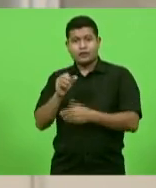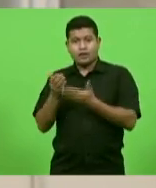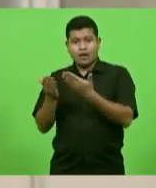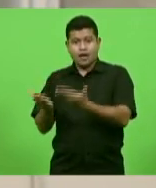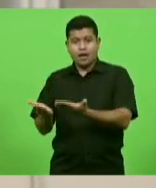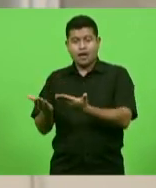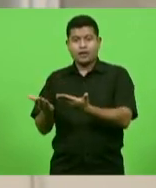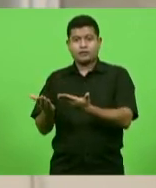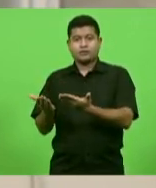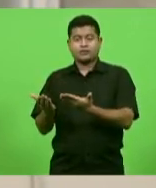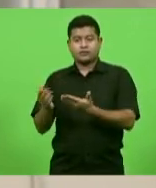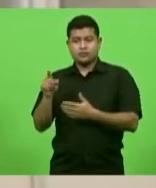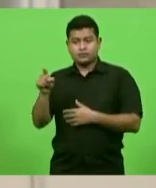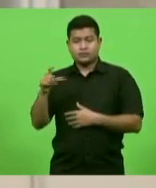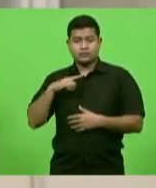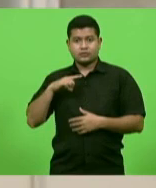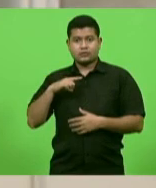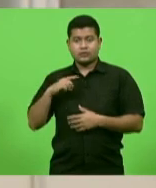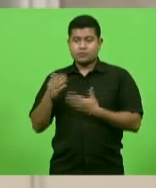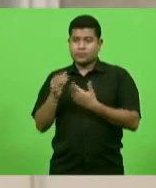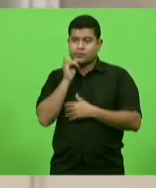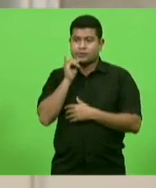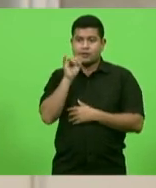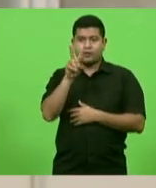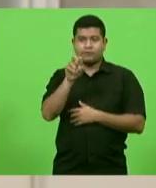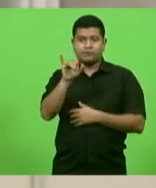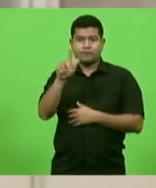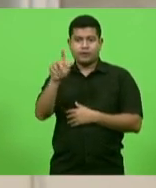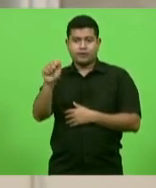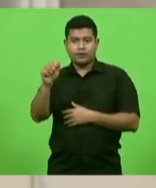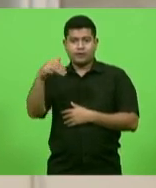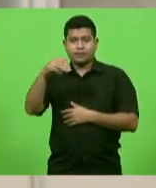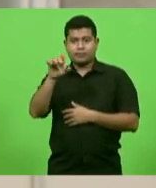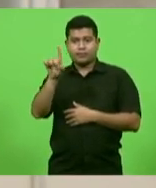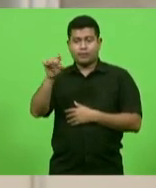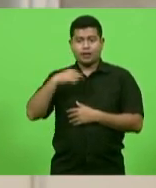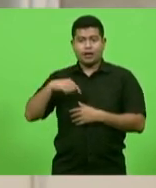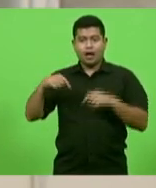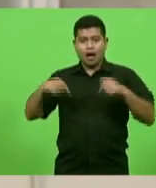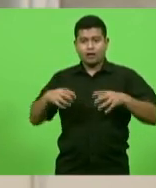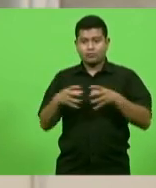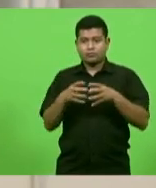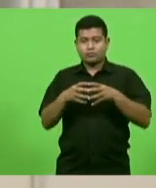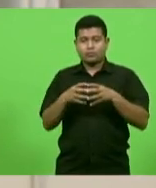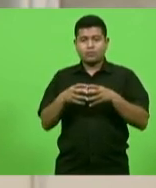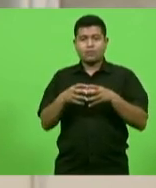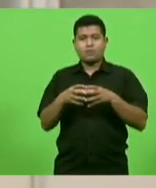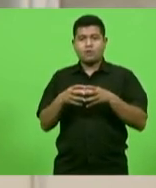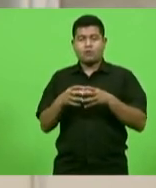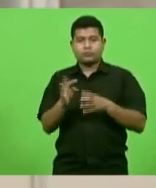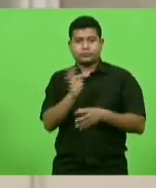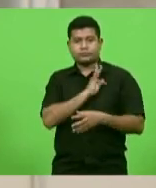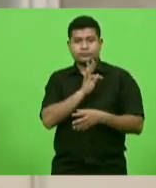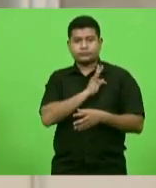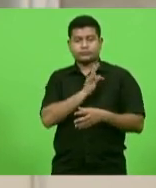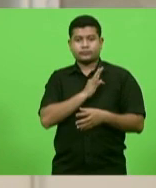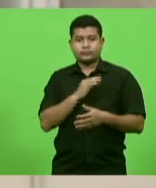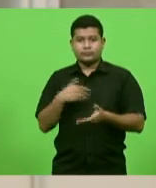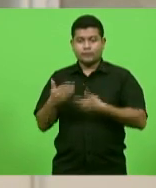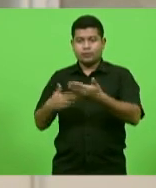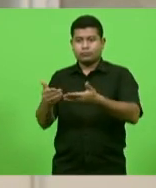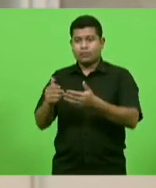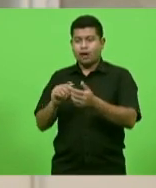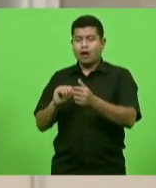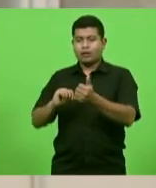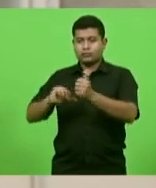imunidade em a idoneidade da vegamet o nosso pessoal de inteligência dias depois fez um